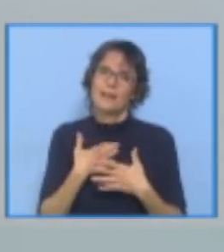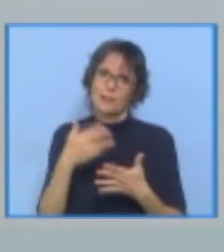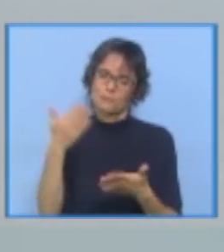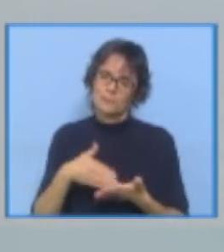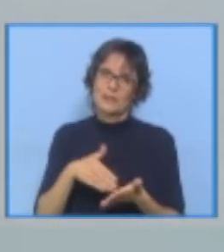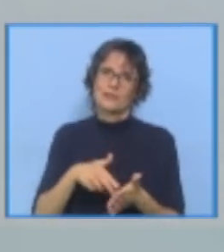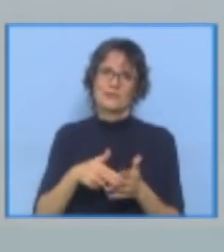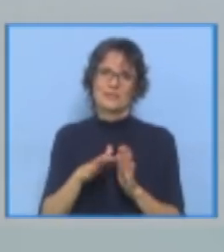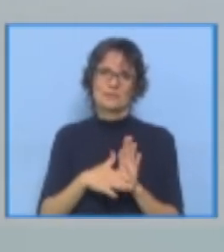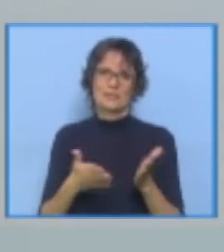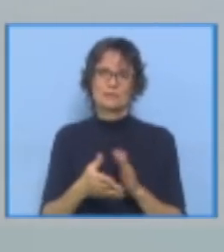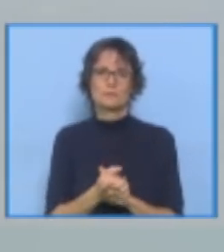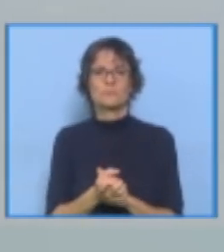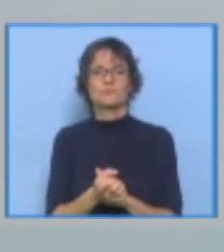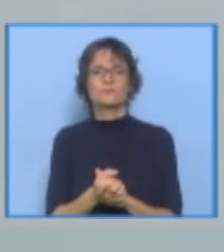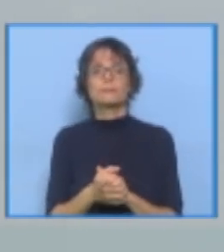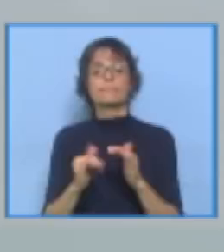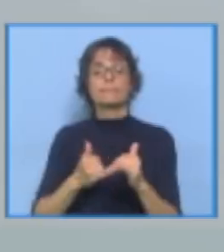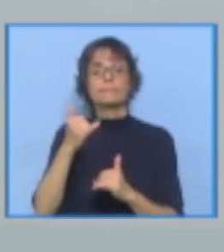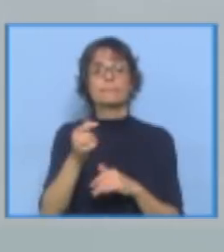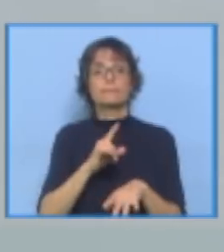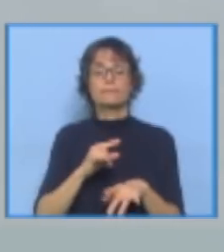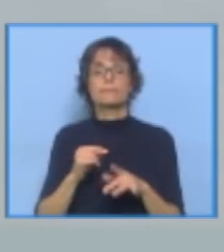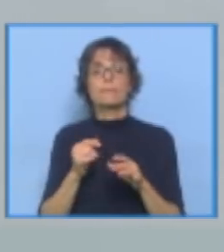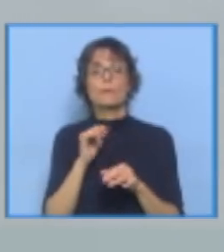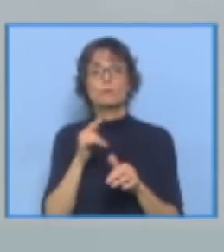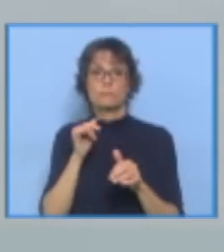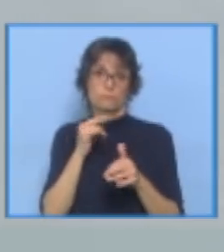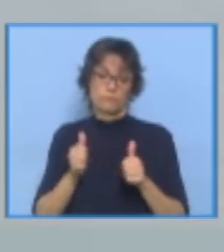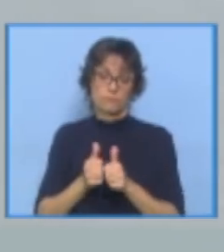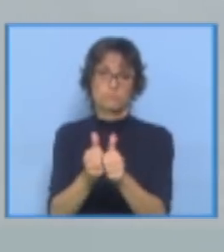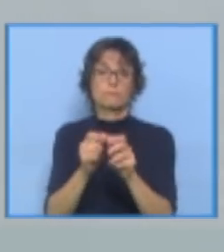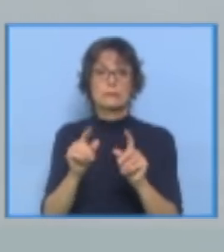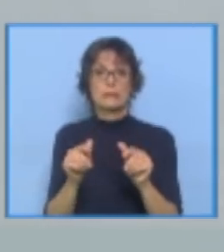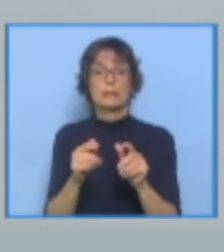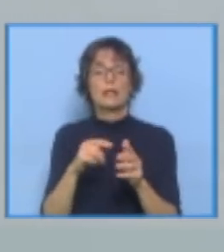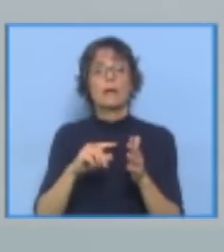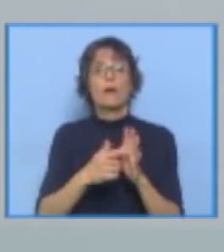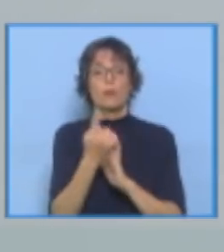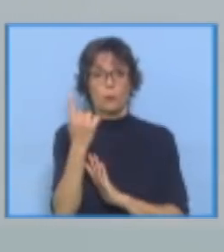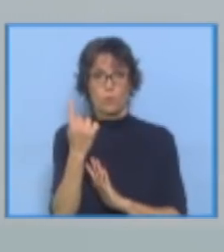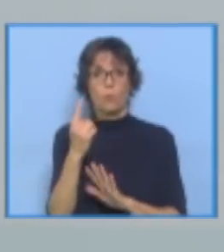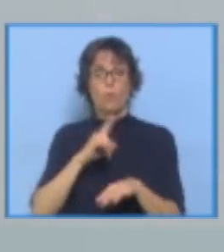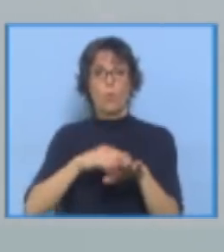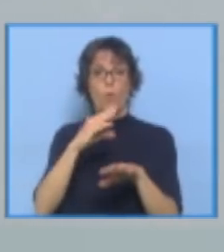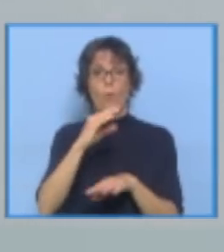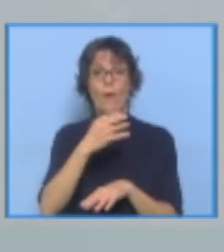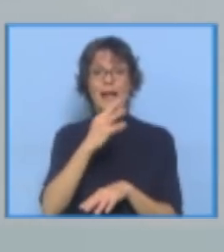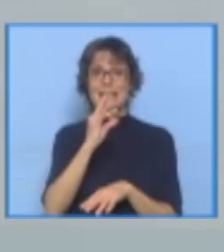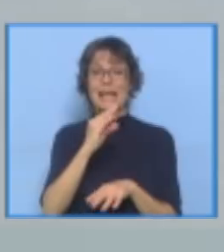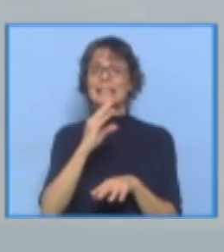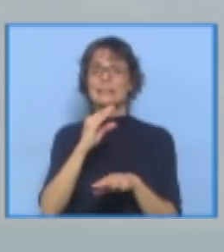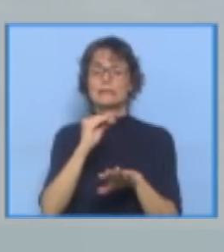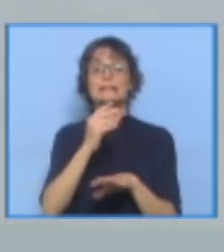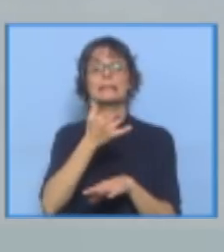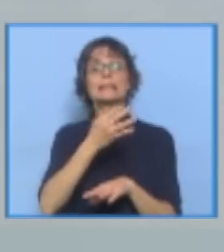muito obrigada. Obrigado nós. Mais logo pode acompanhar-nos também na rádio, na Antena 1, quando forem 22h45.